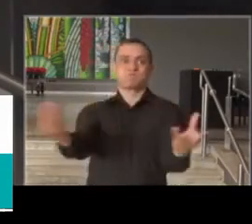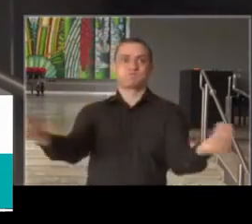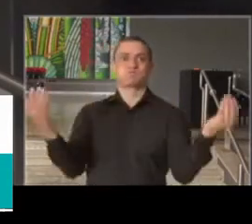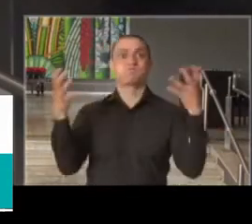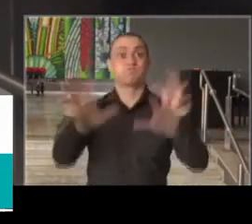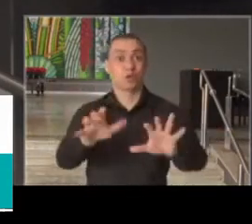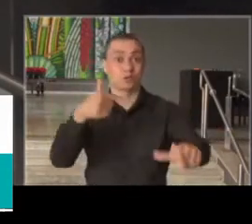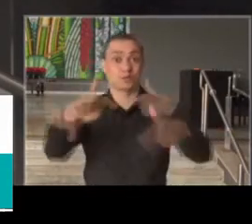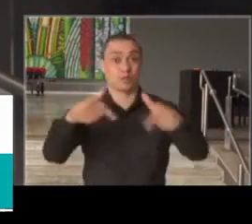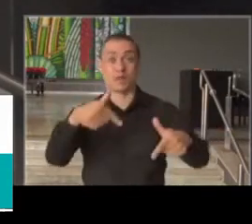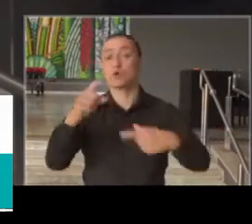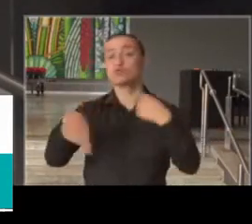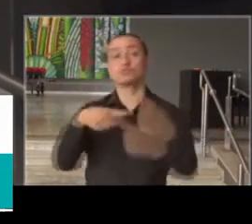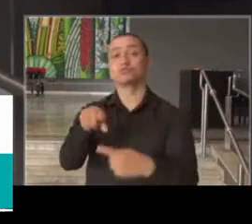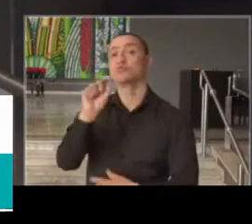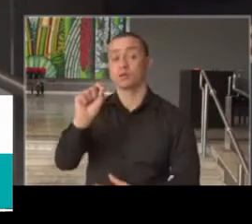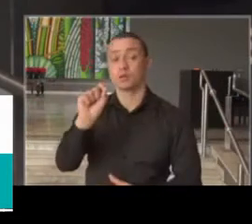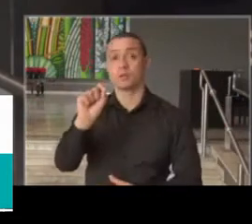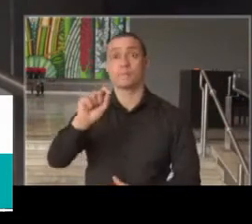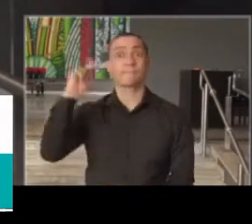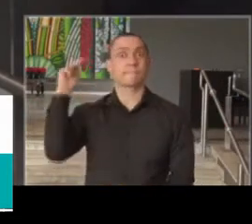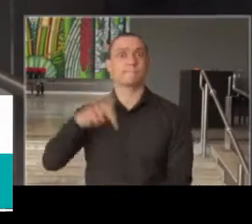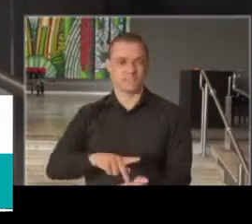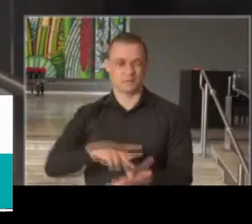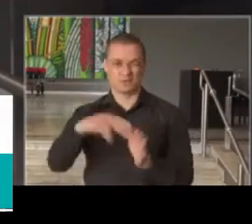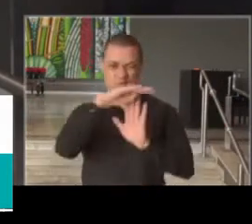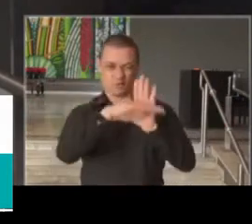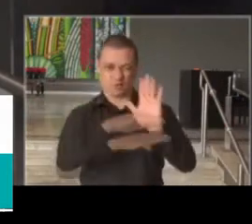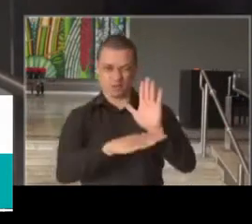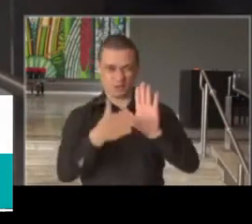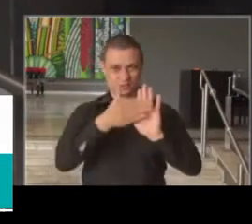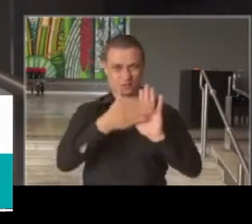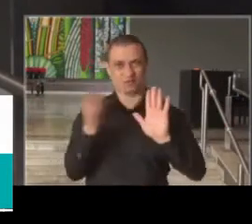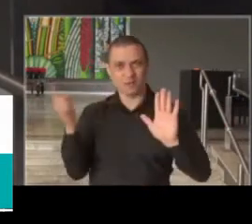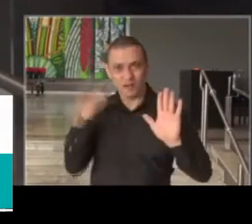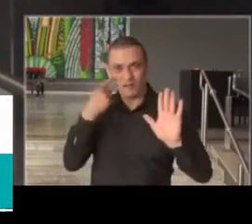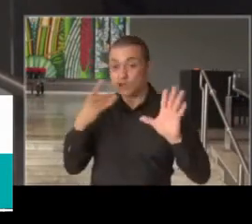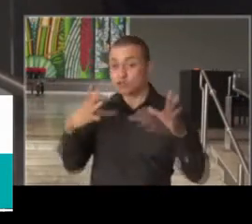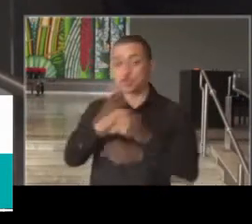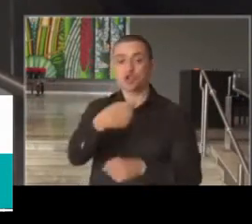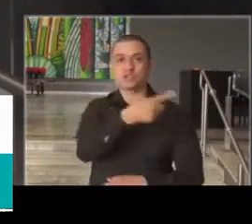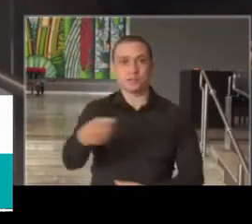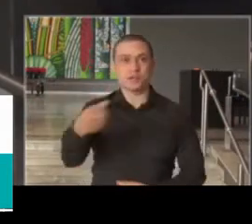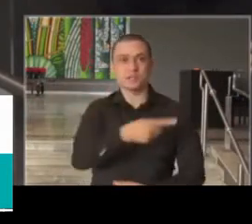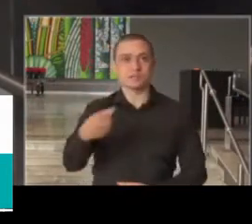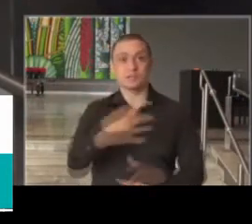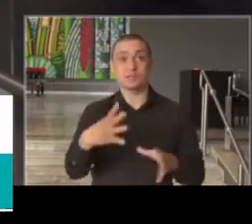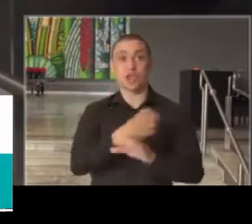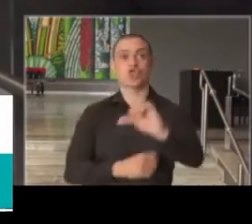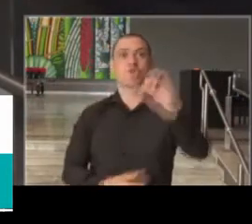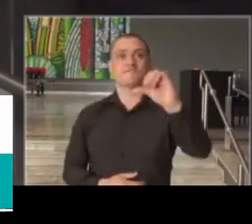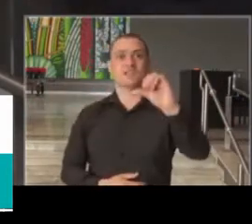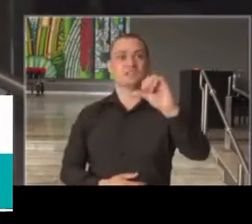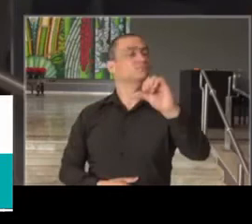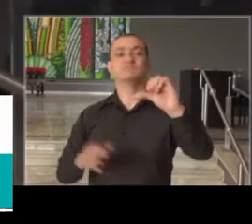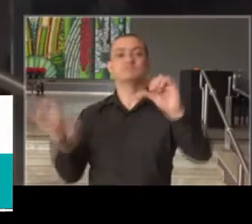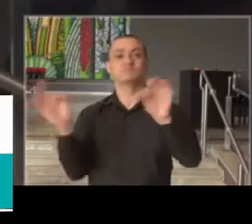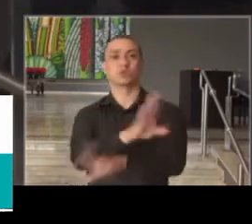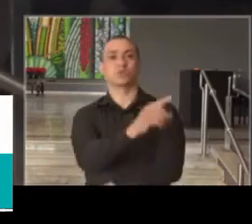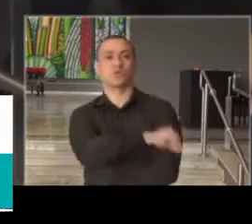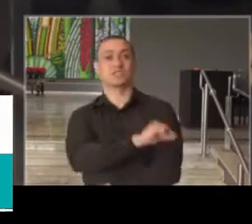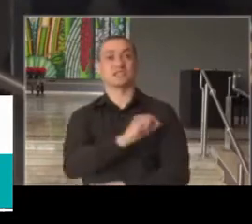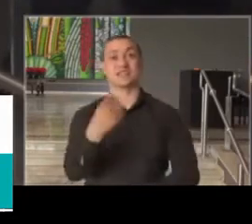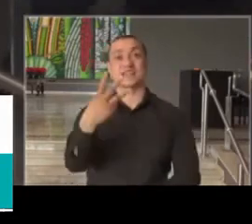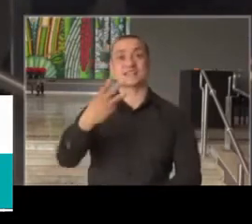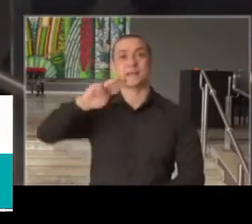a gente execute, dentro do plano proposto, em 9 semanas, a vacinação de 13 milhões